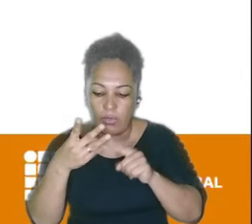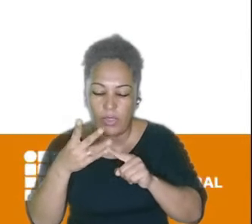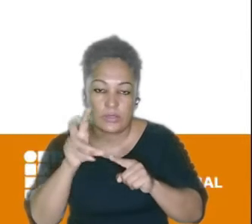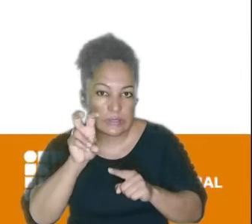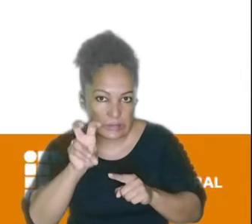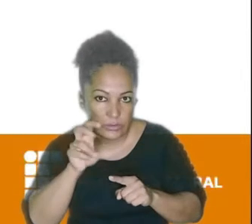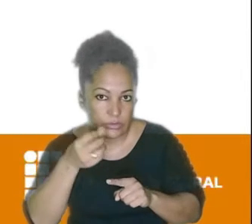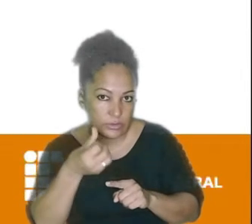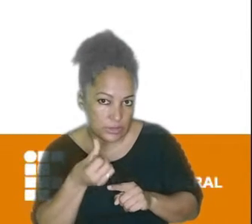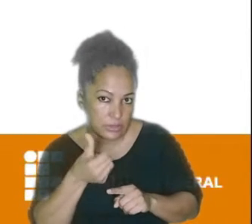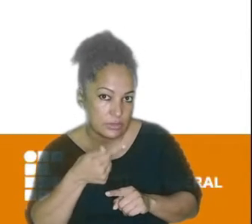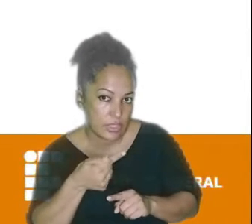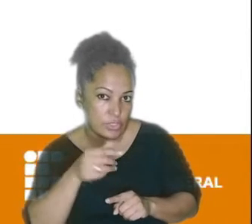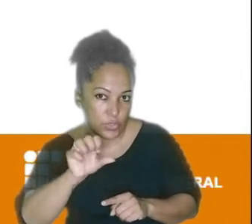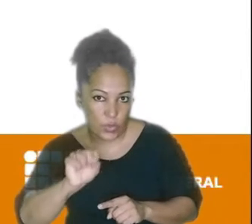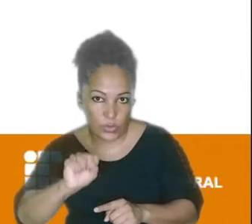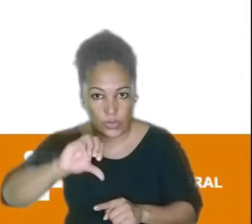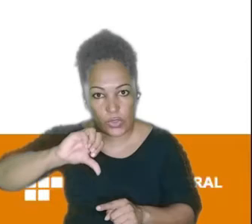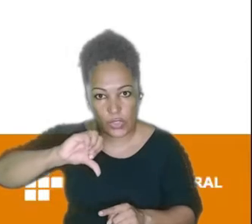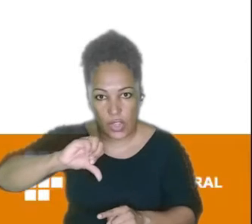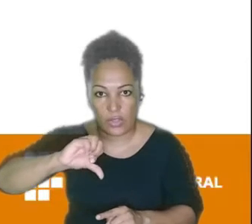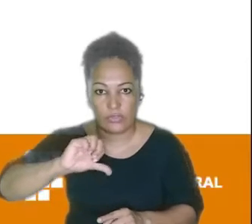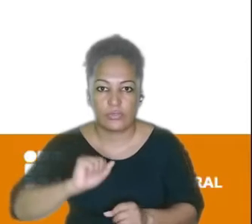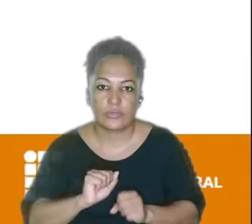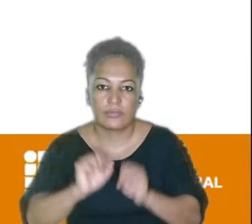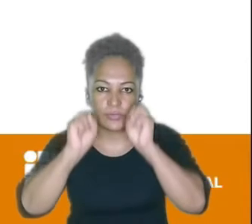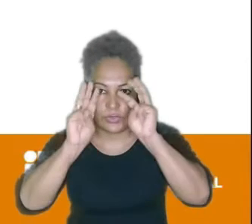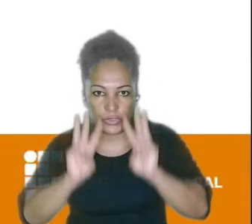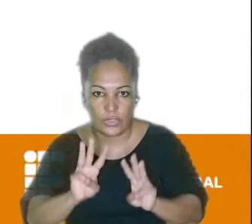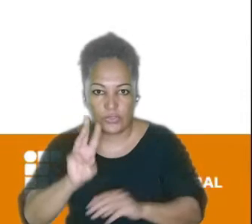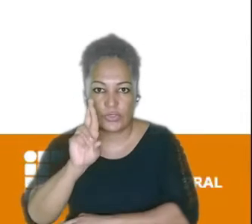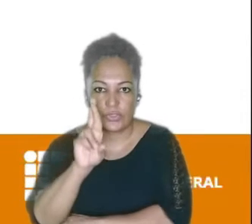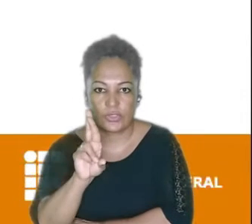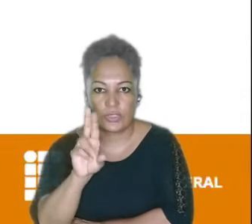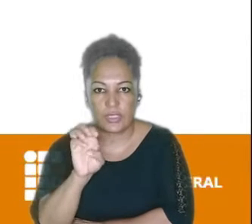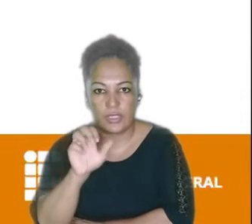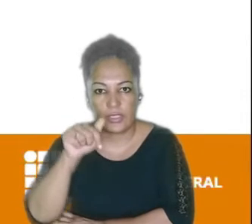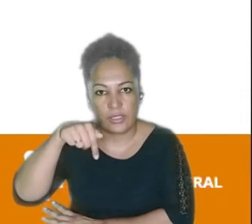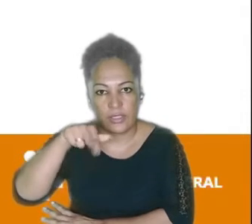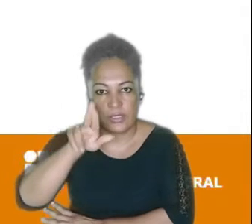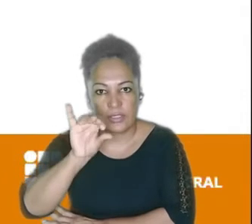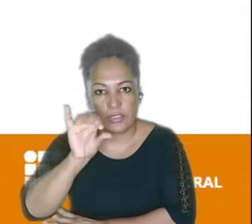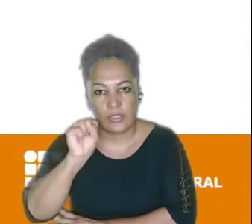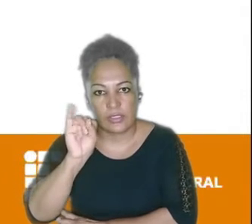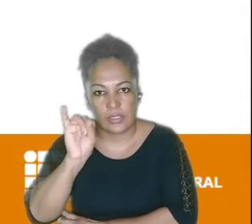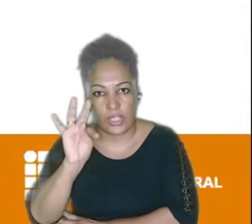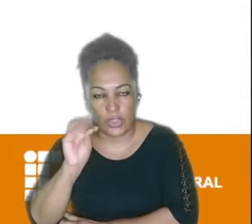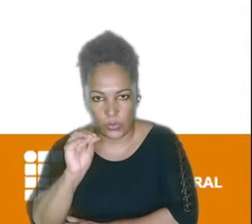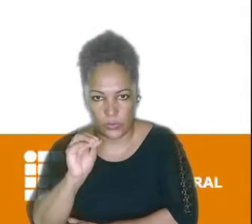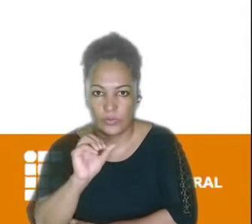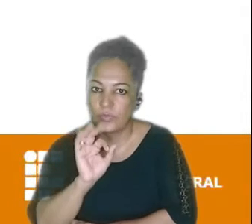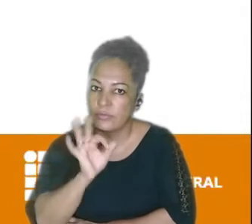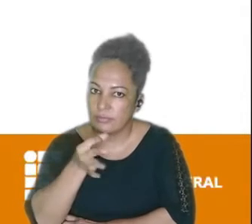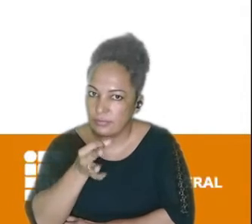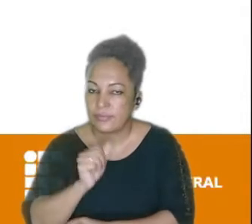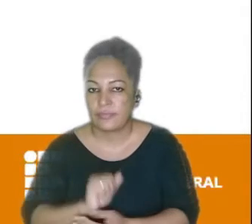2, 3, 4, 5, 6, 7, 8, 9 requisitos de software. Professor, eu aqui na minha análise deu mais, poderia ter